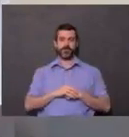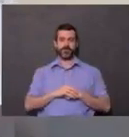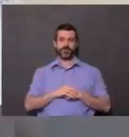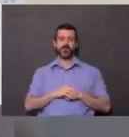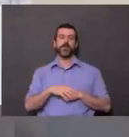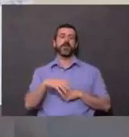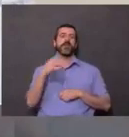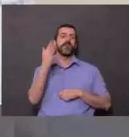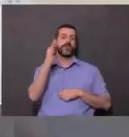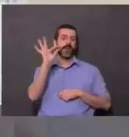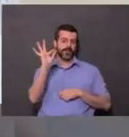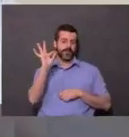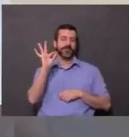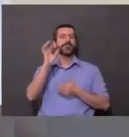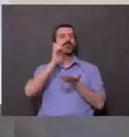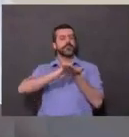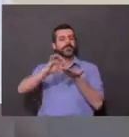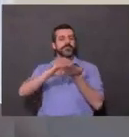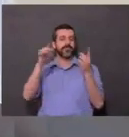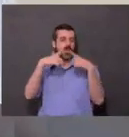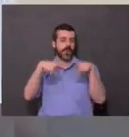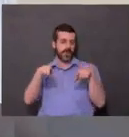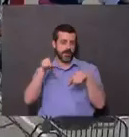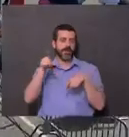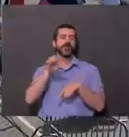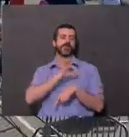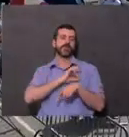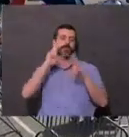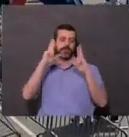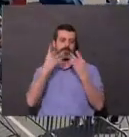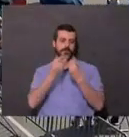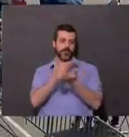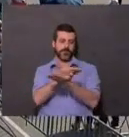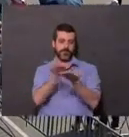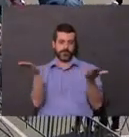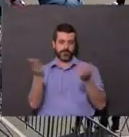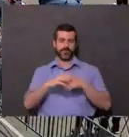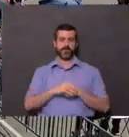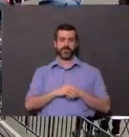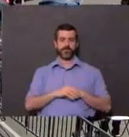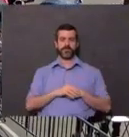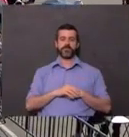Cher pèlerin de langue française, le Seigneur soit avec vous.